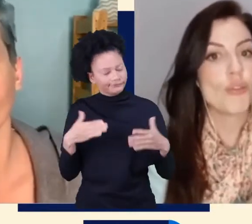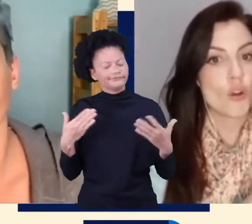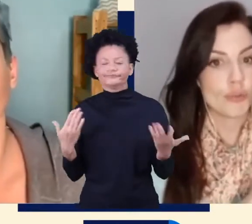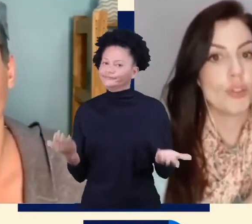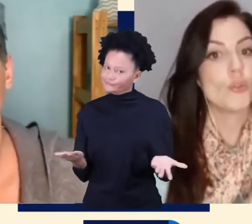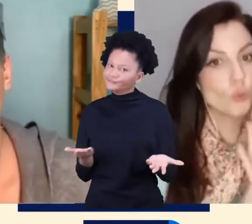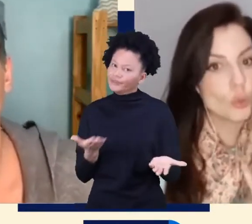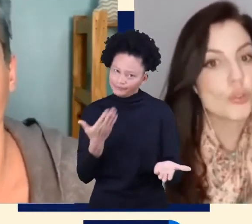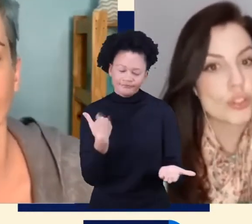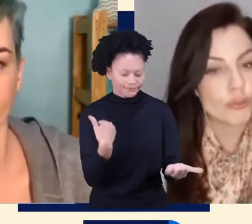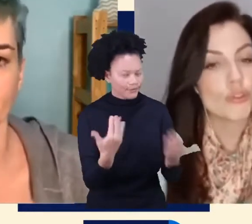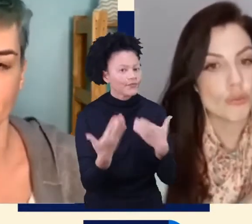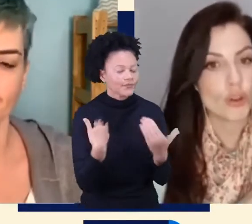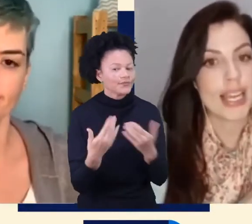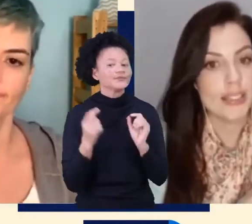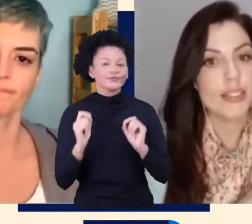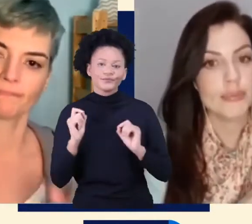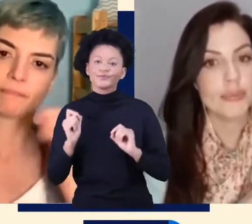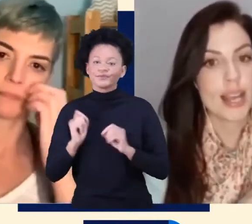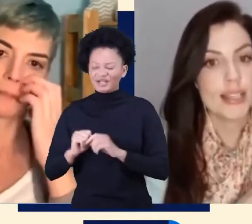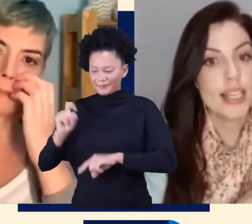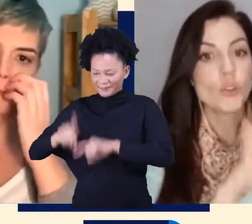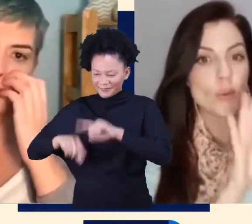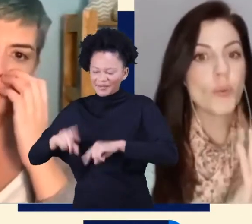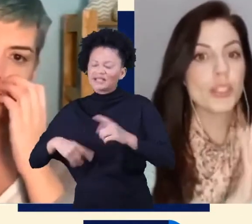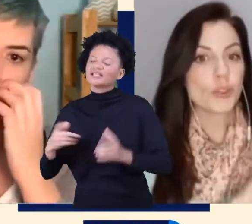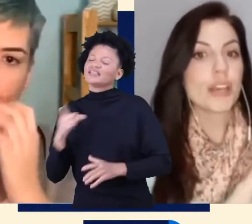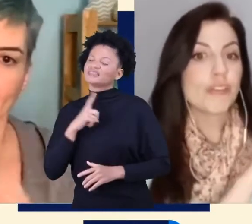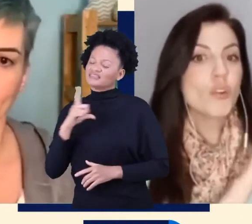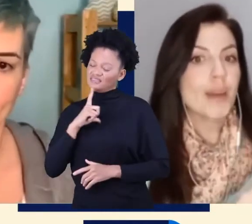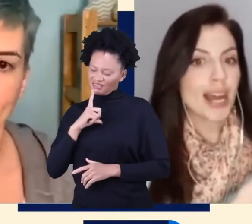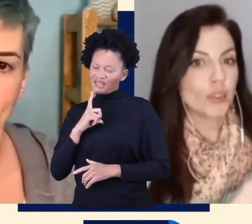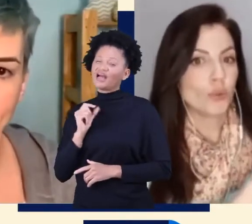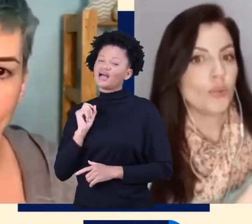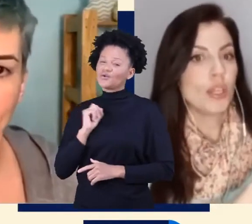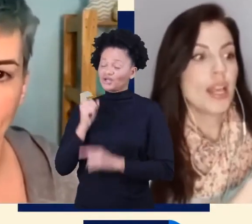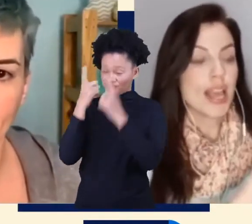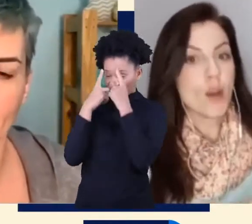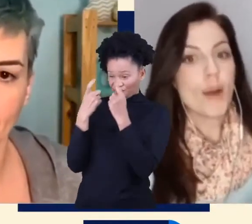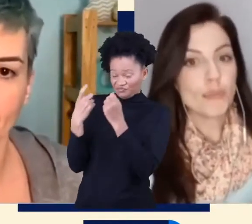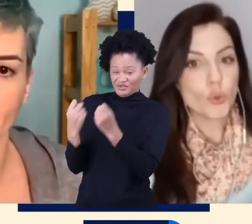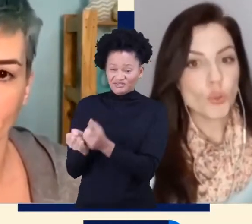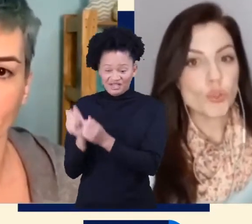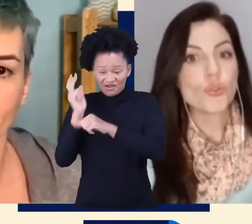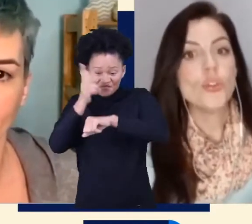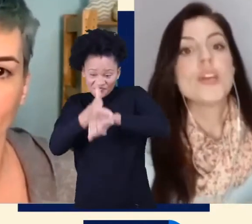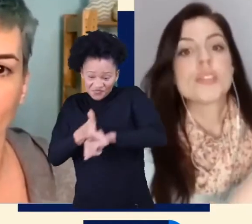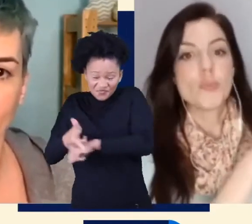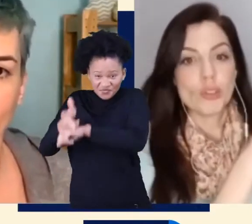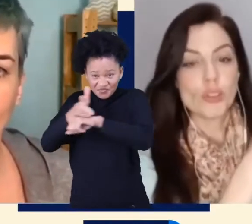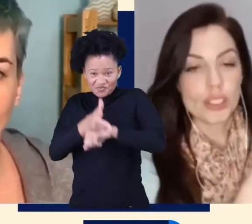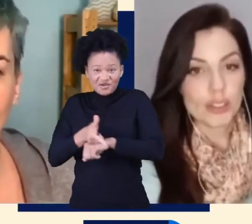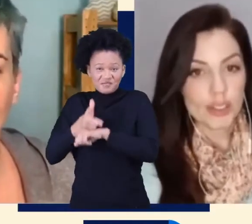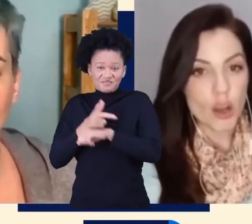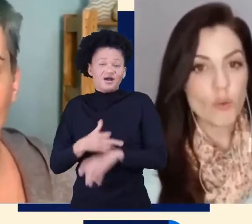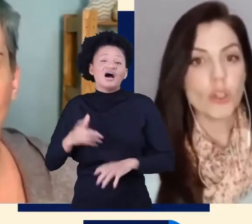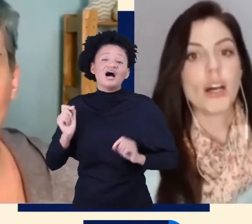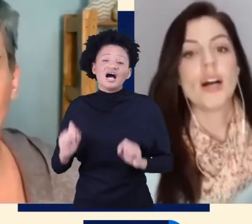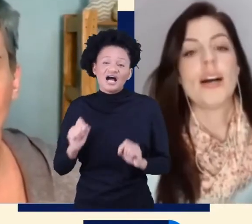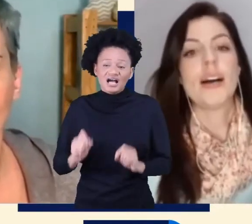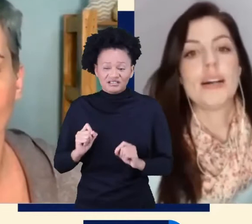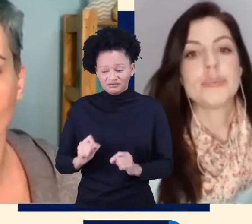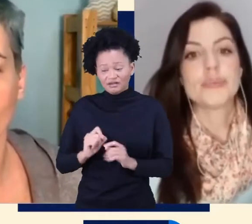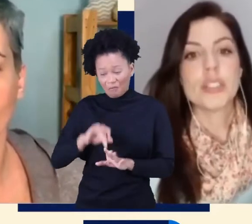normalmente envolve o uso de violência, tá? Normalmente o que é filmado é um abuso, são pessoas que